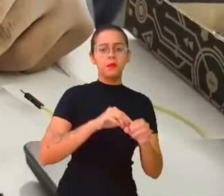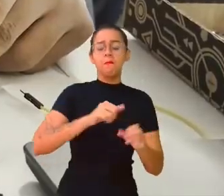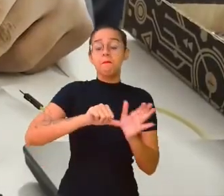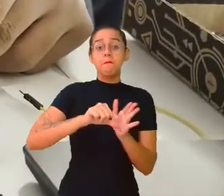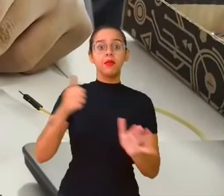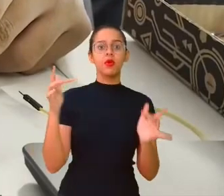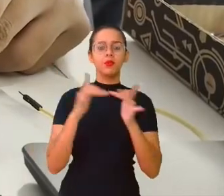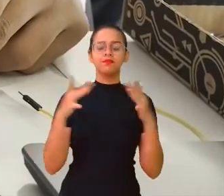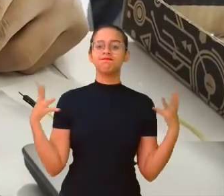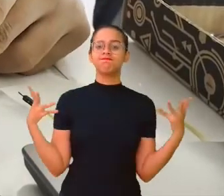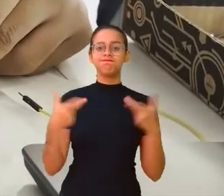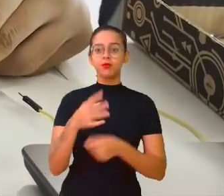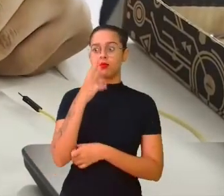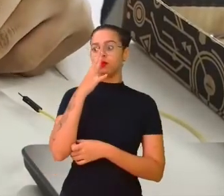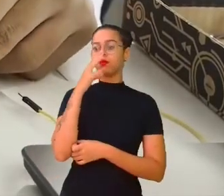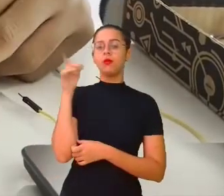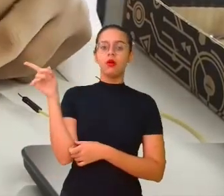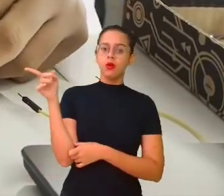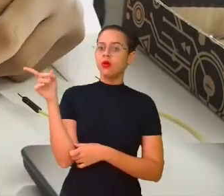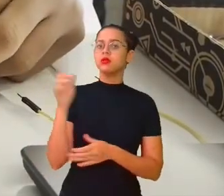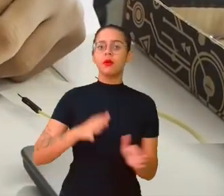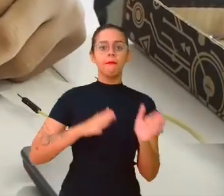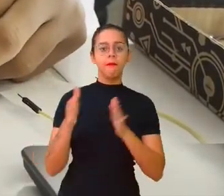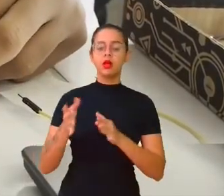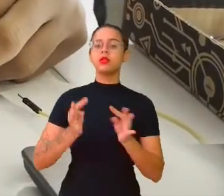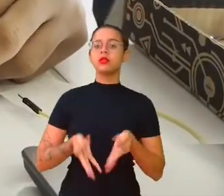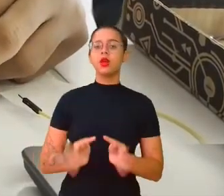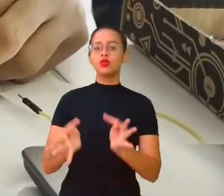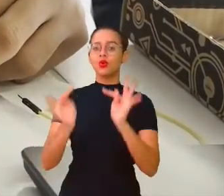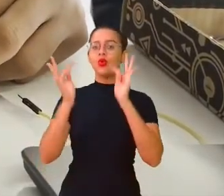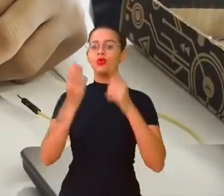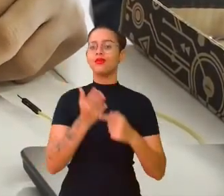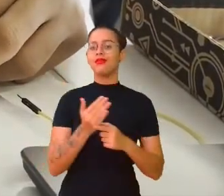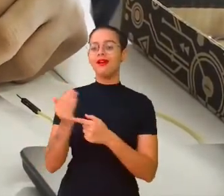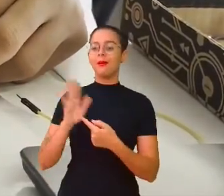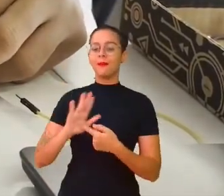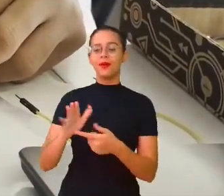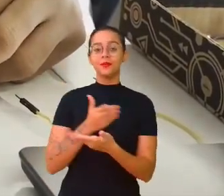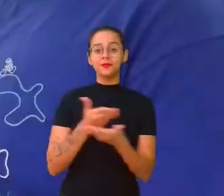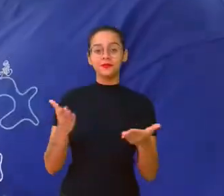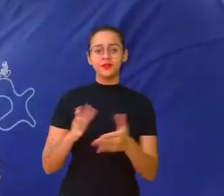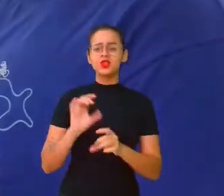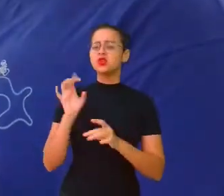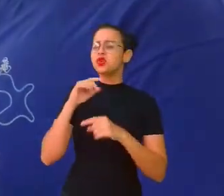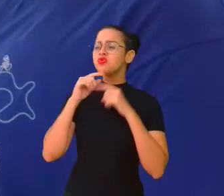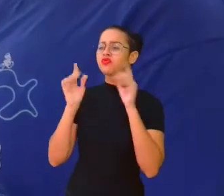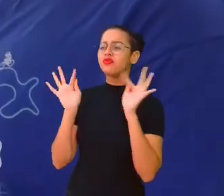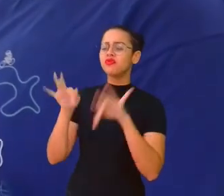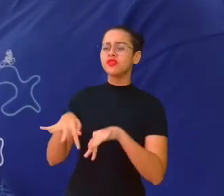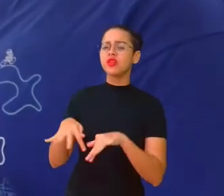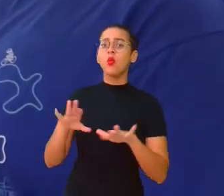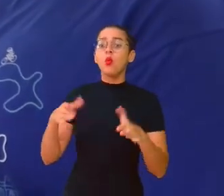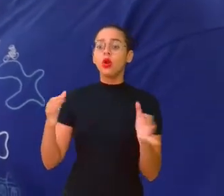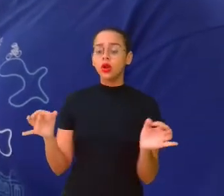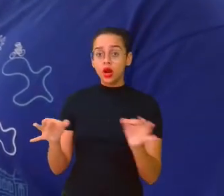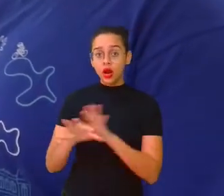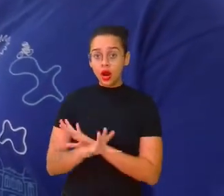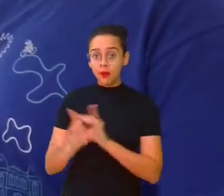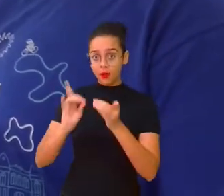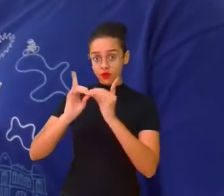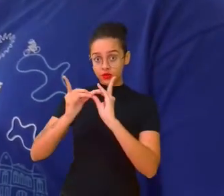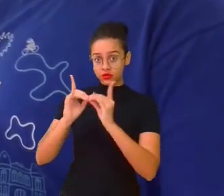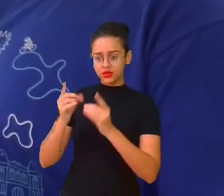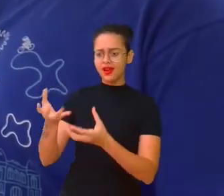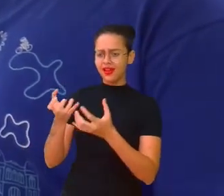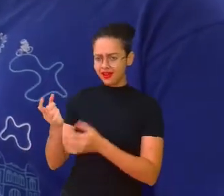Então eles ficam maravilhados com essa parte tecnológica que a gente está apresentando aqui para eles. E só uma dúvida final. Quando termina a oficina,